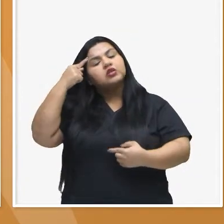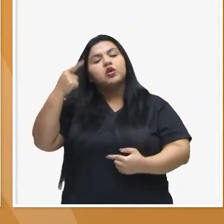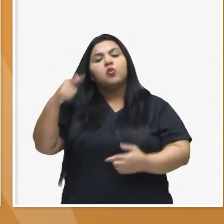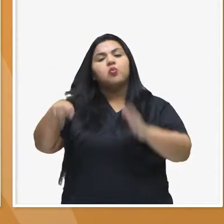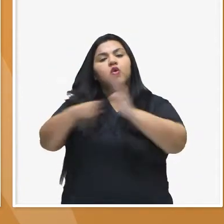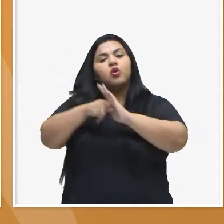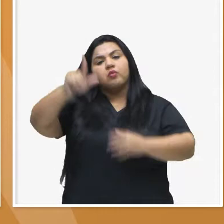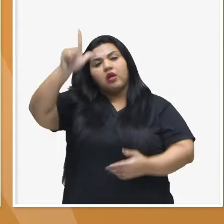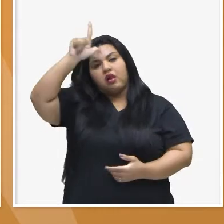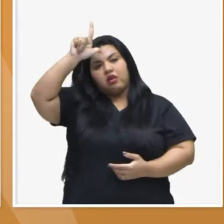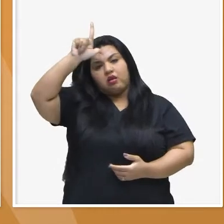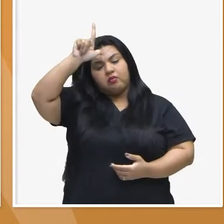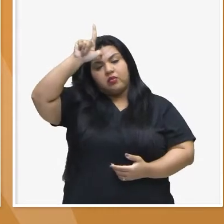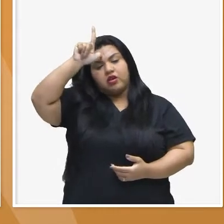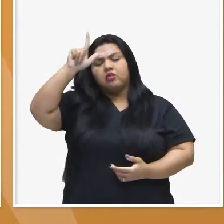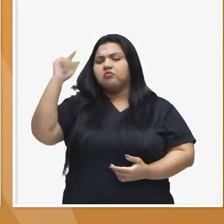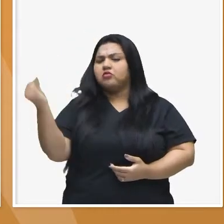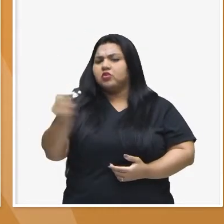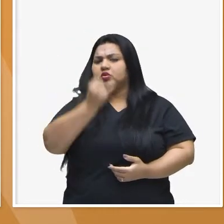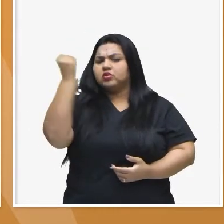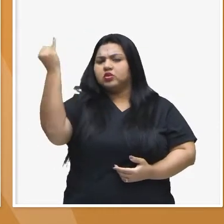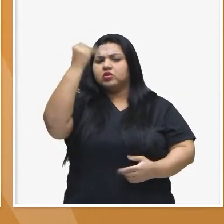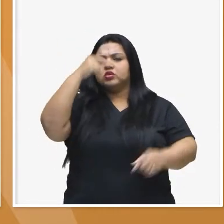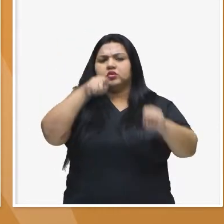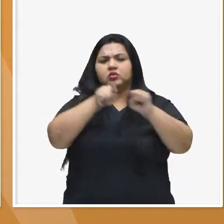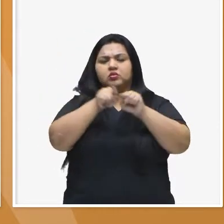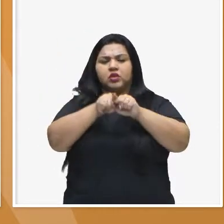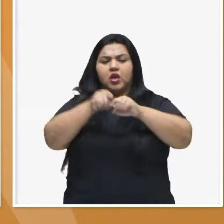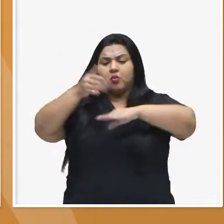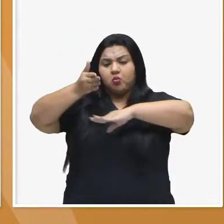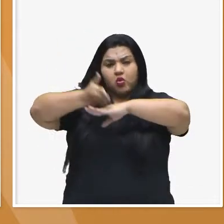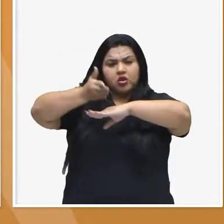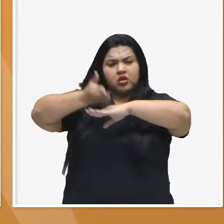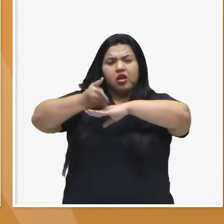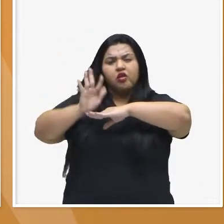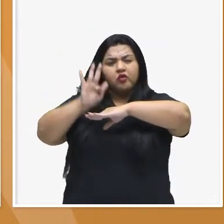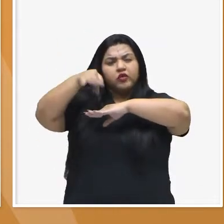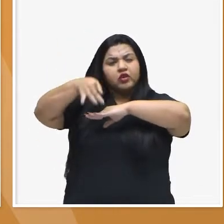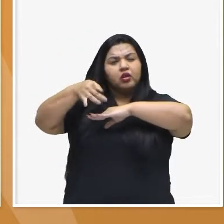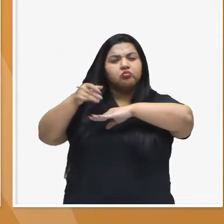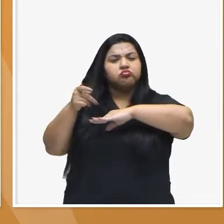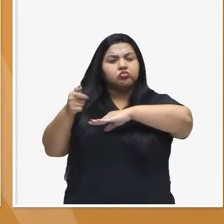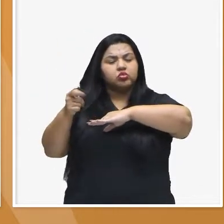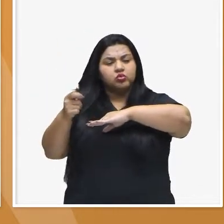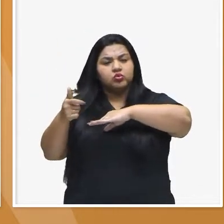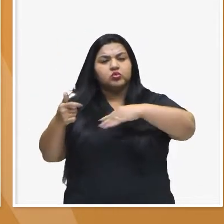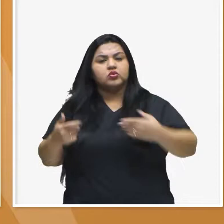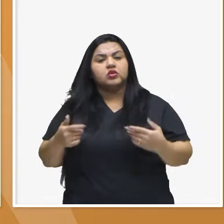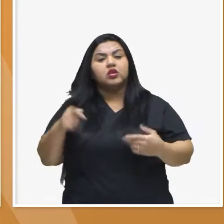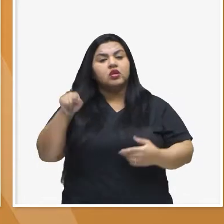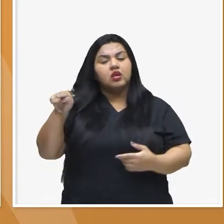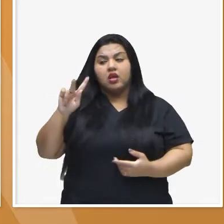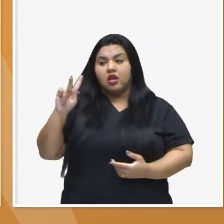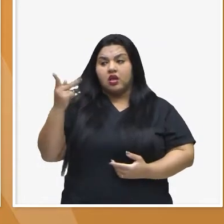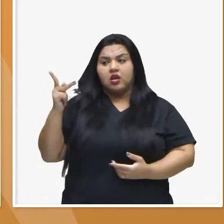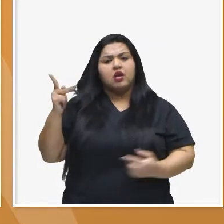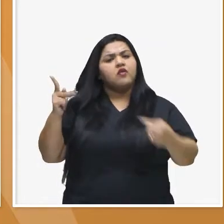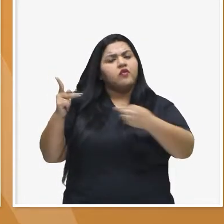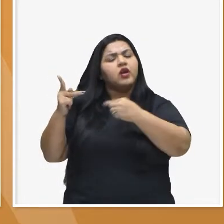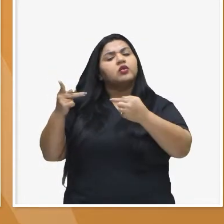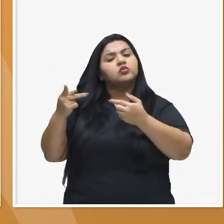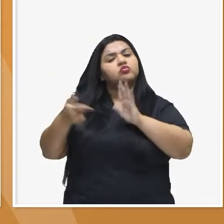importante também, no período moderno, já no final, E ele vai nos propor hoje